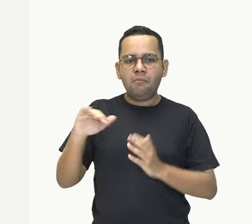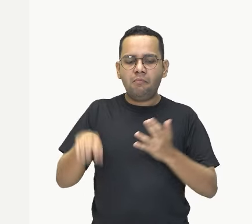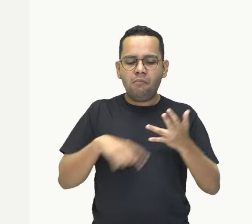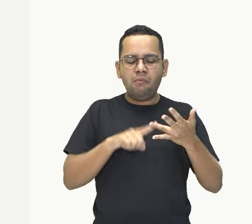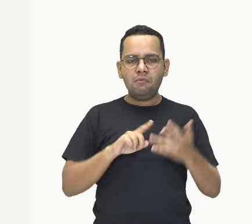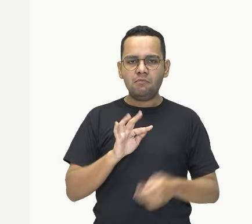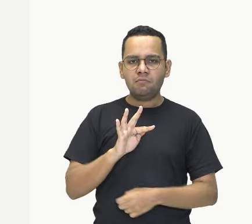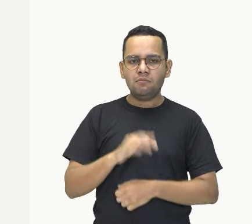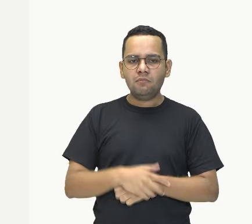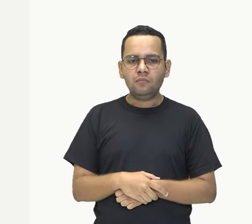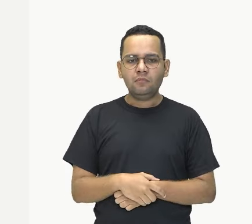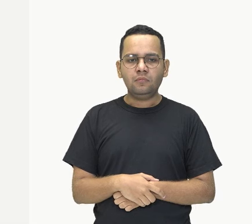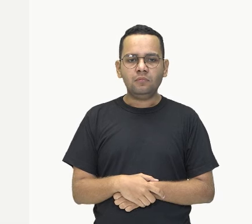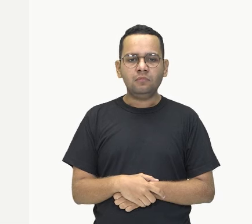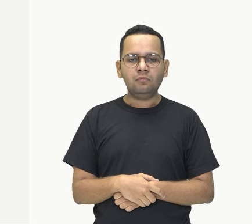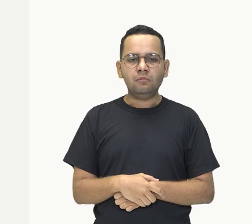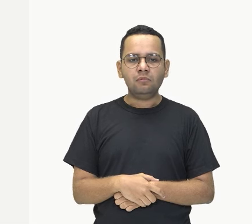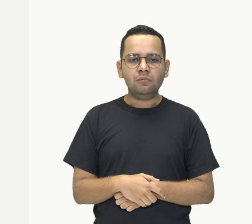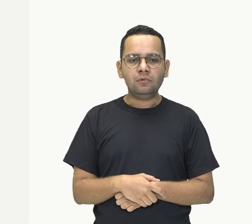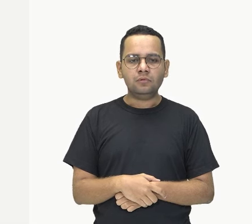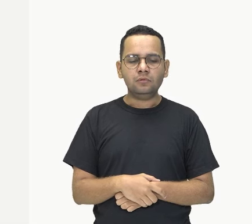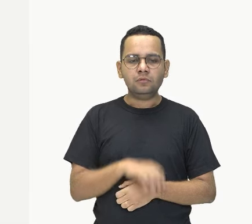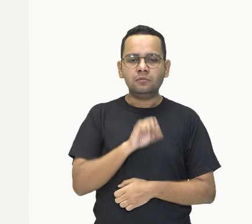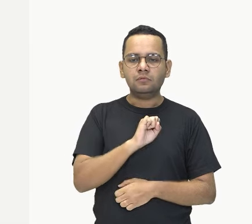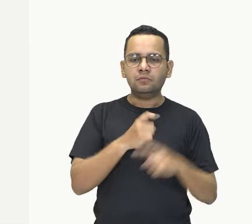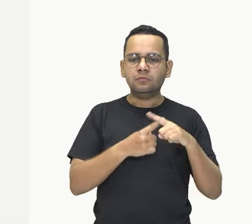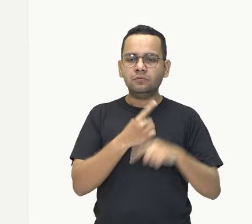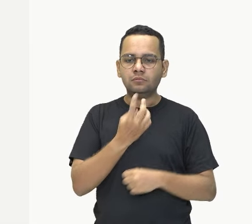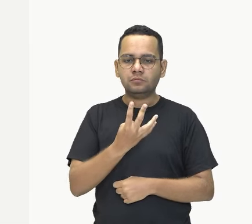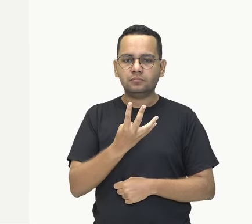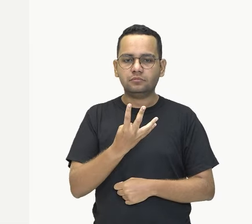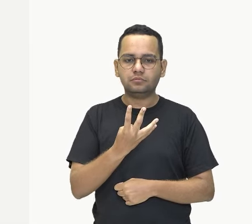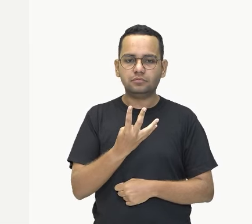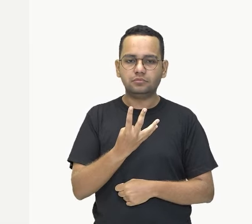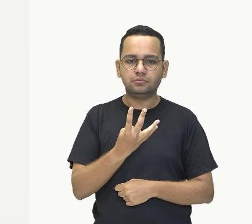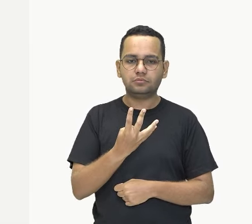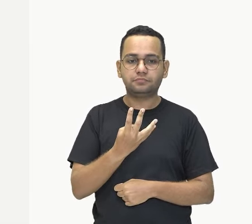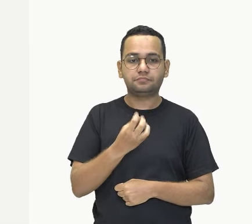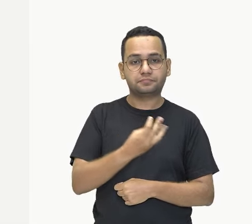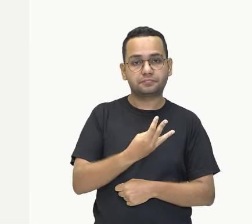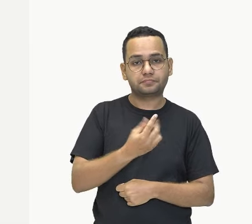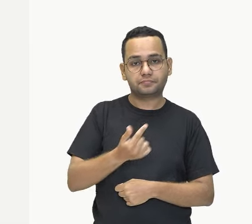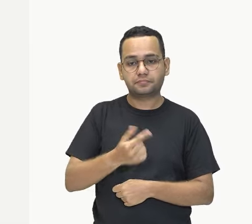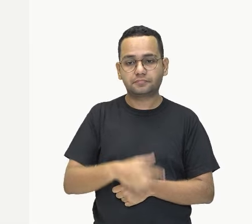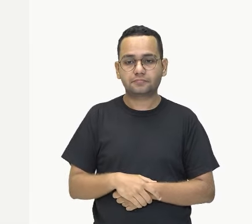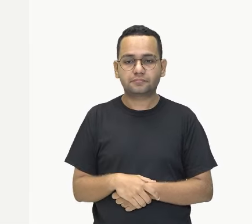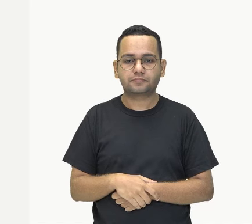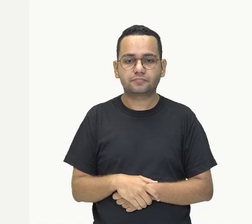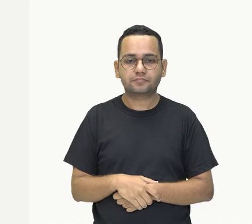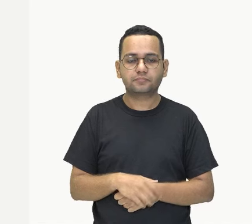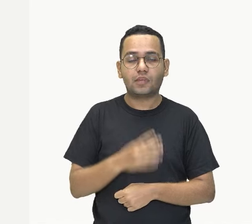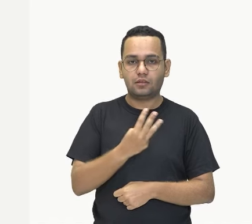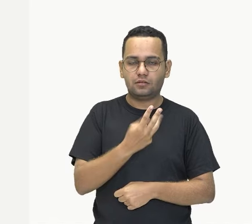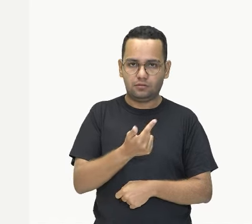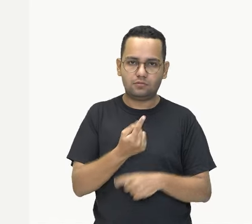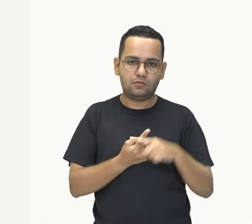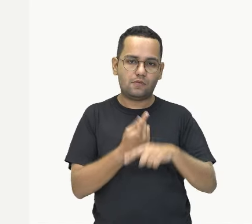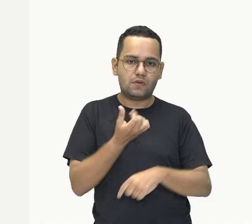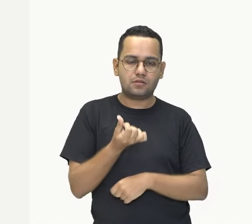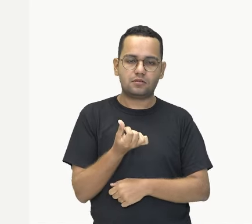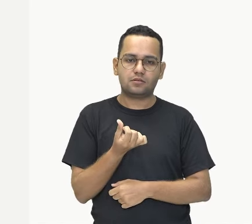letra F, 8 vezes 4, 32. 32